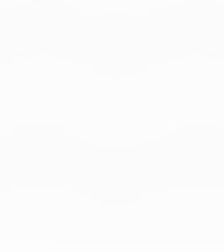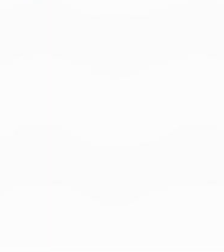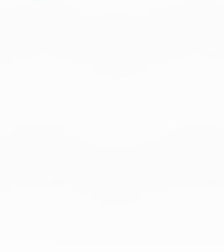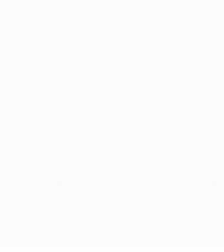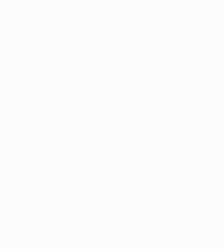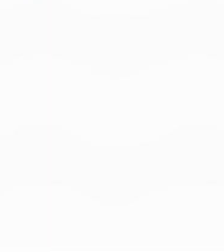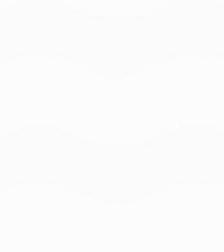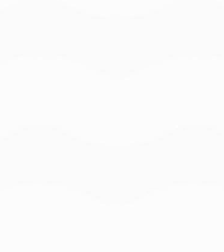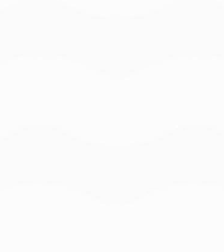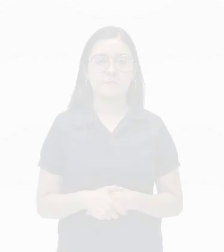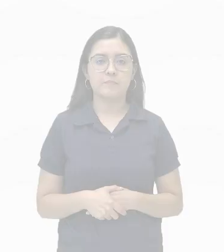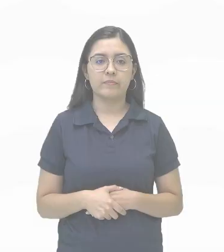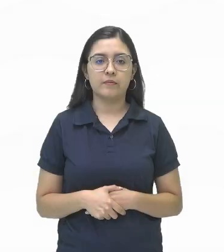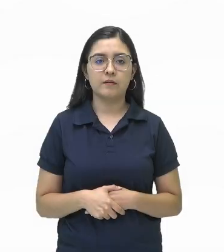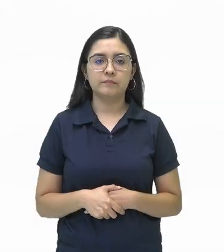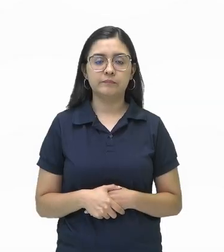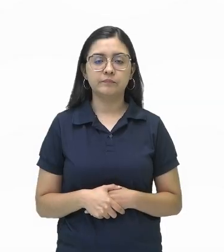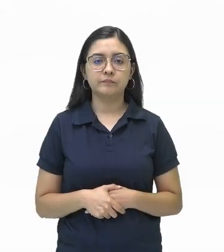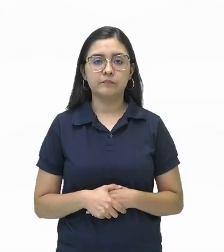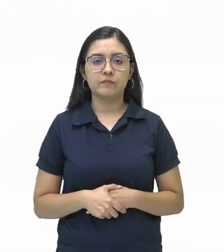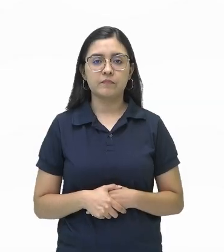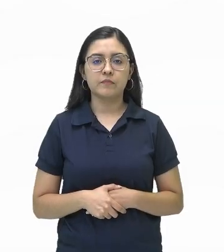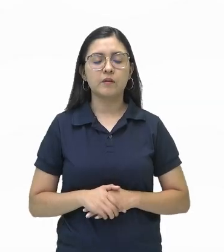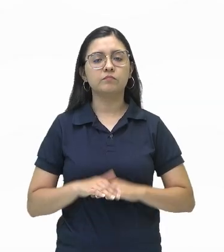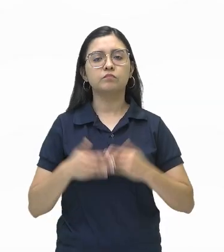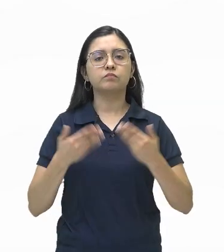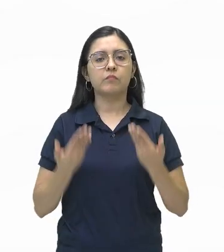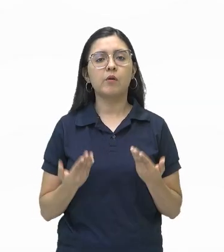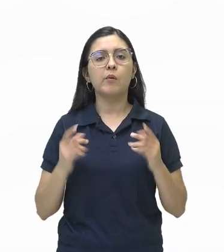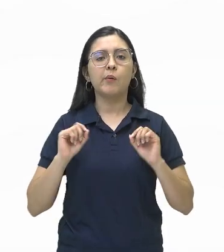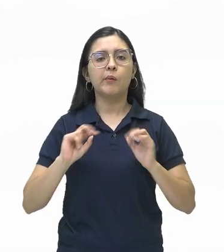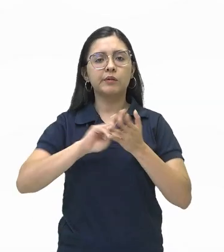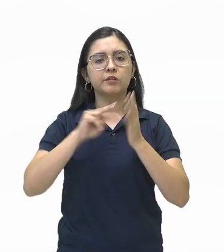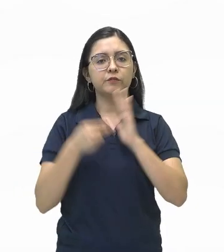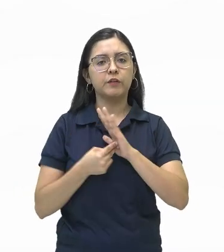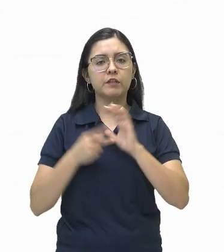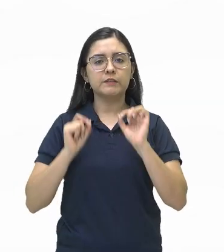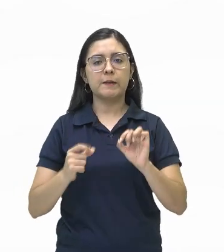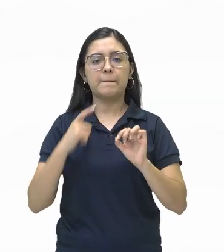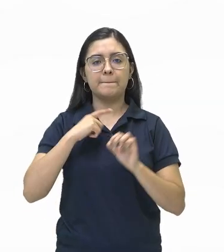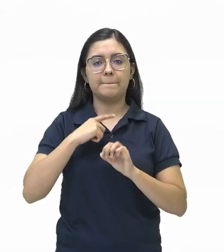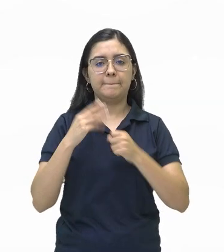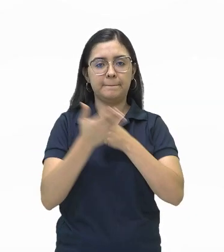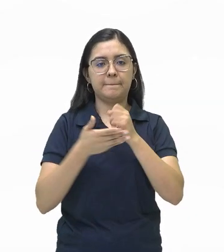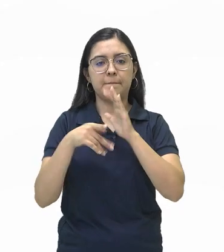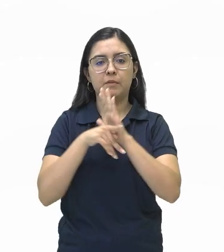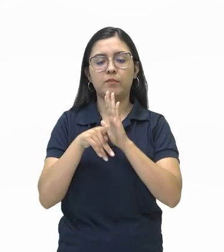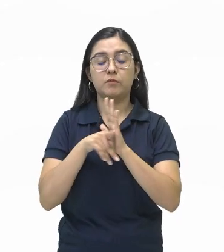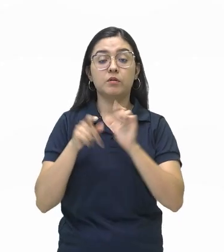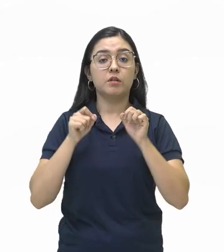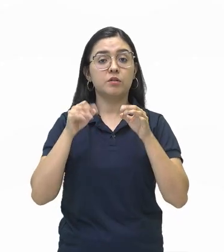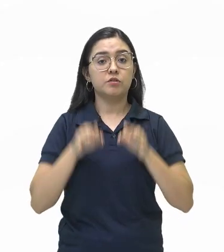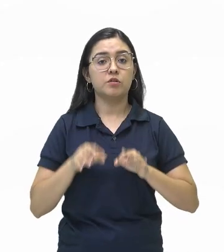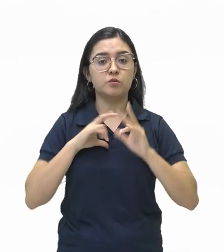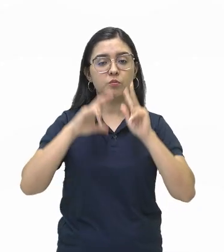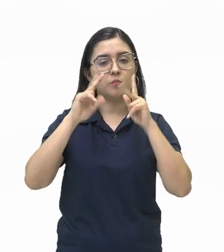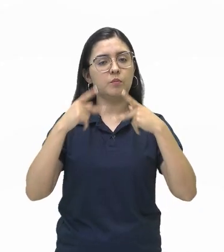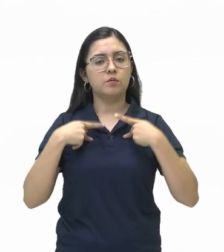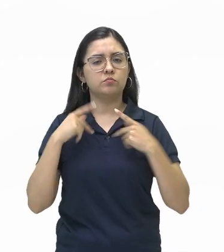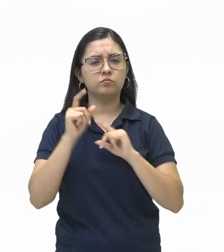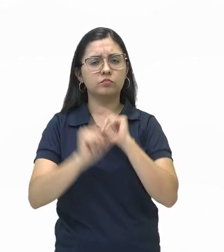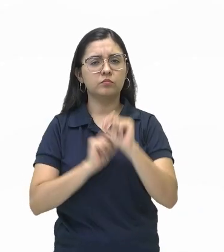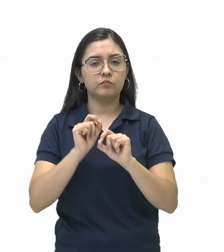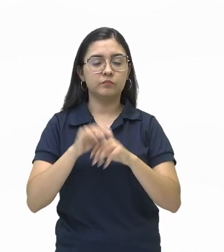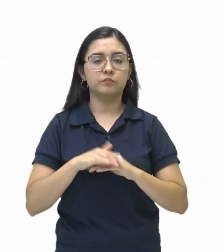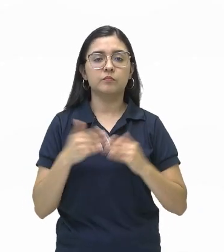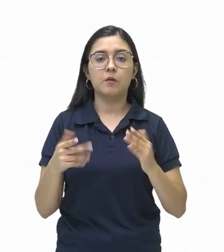O que é, então, esse princípio da dignidade humana? O princípio da